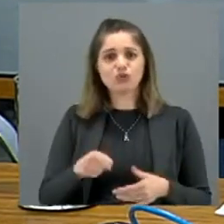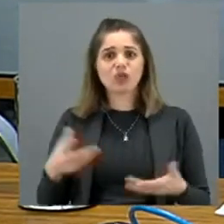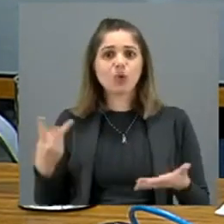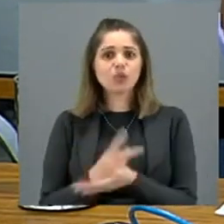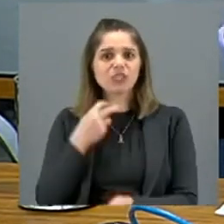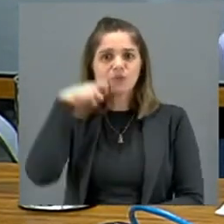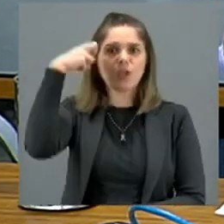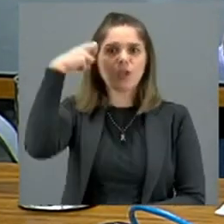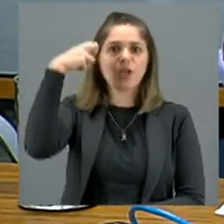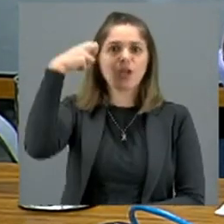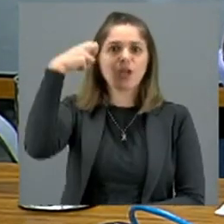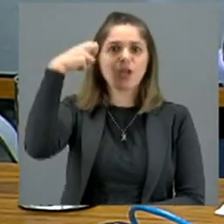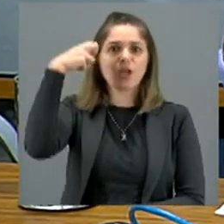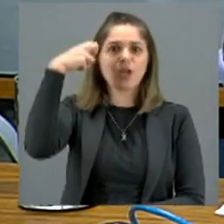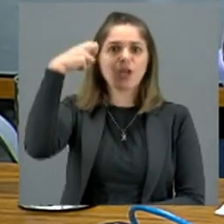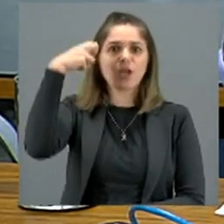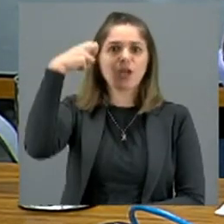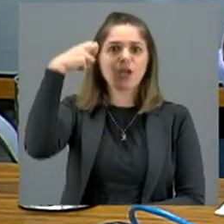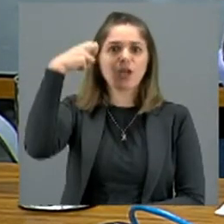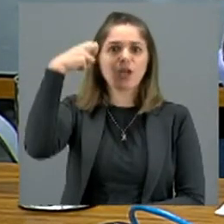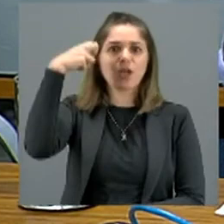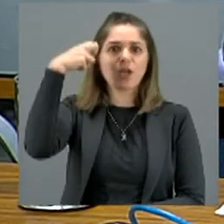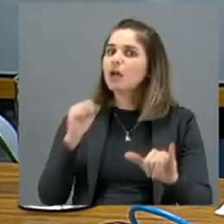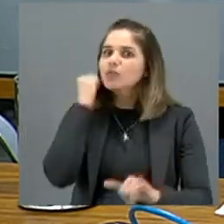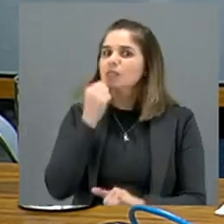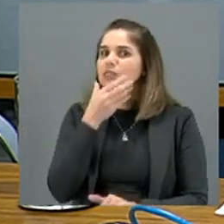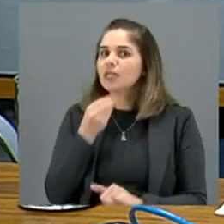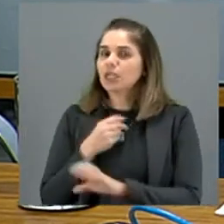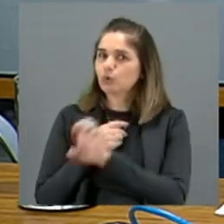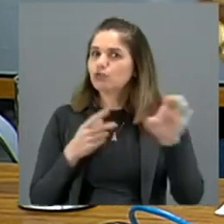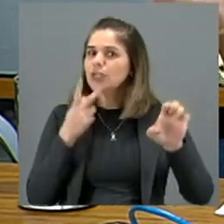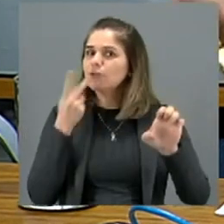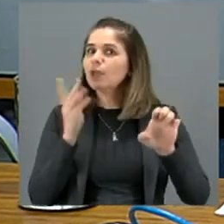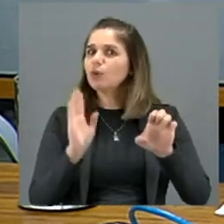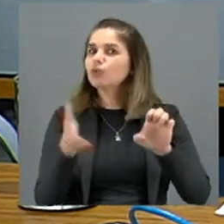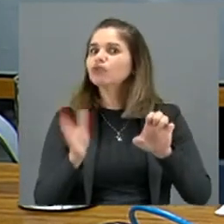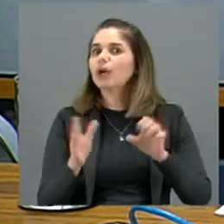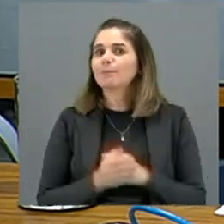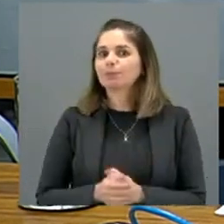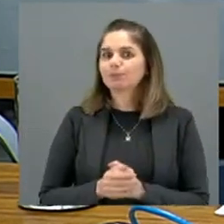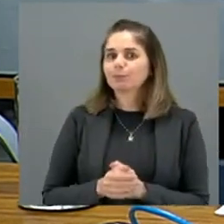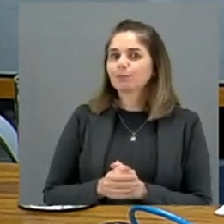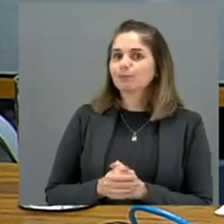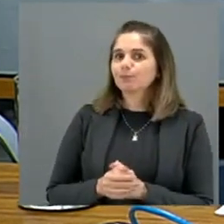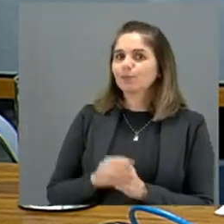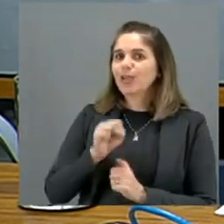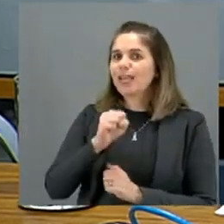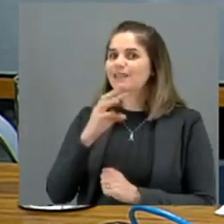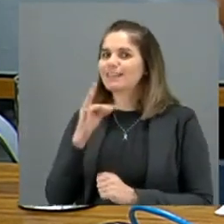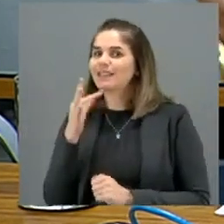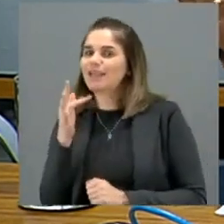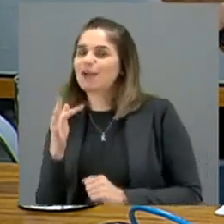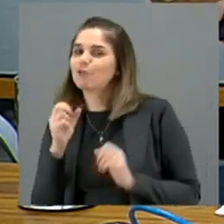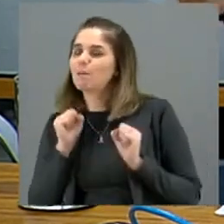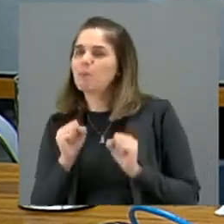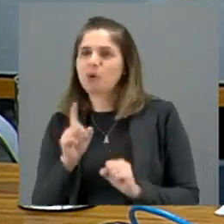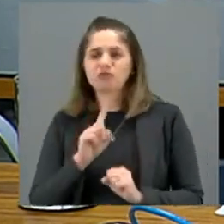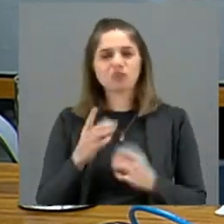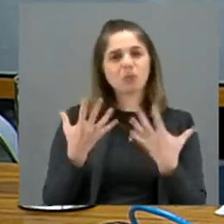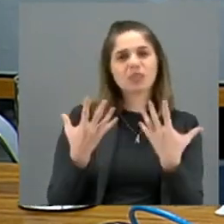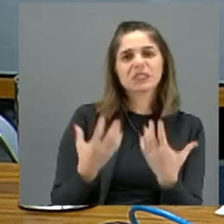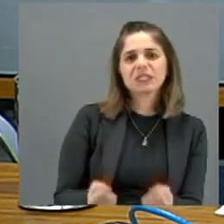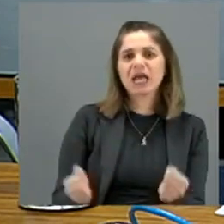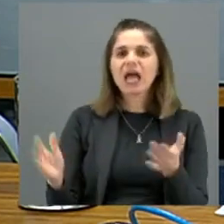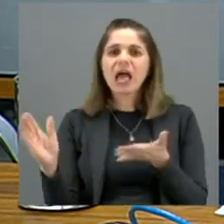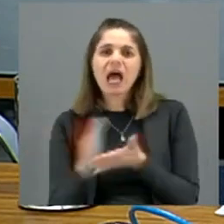já foi dado aqui por um senador de esquerda, de que o Supremo pode não aceitar isso, achar que algumas cláusulas